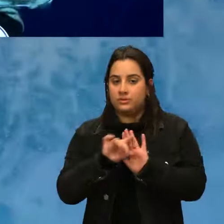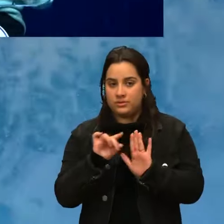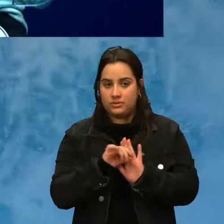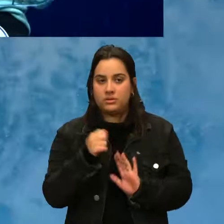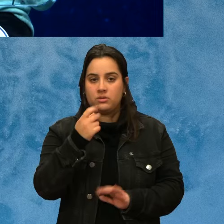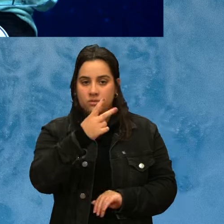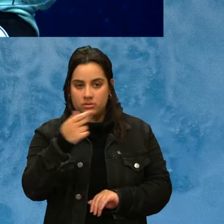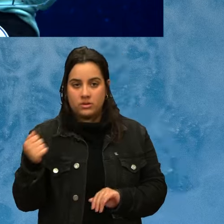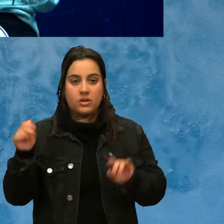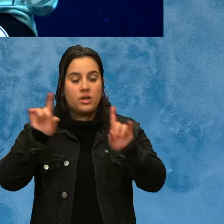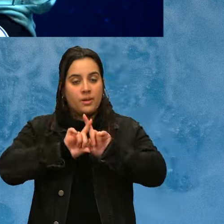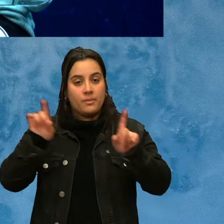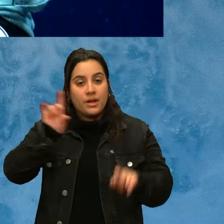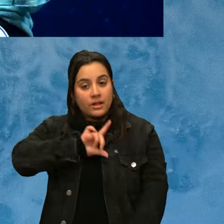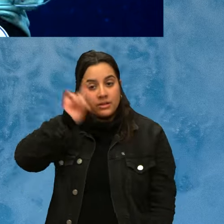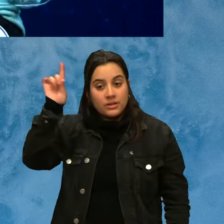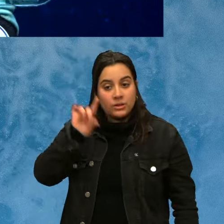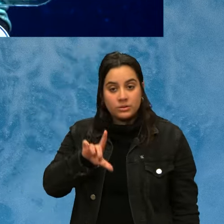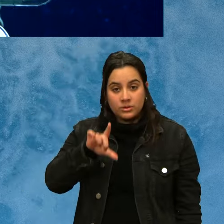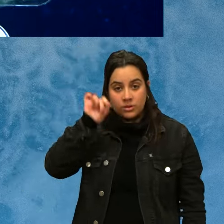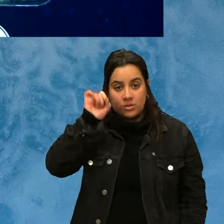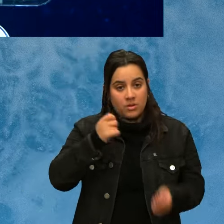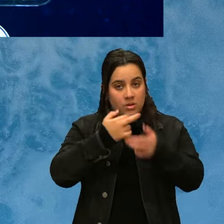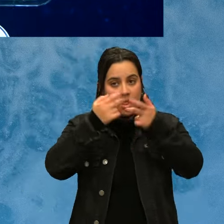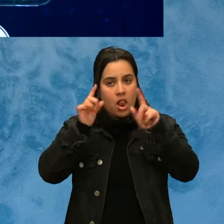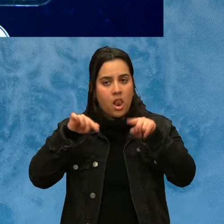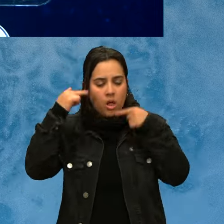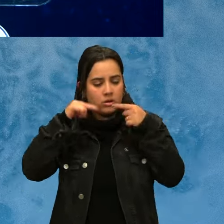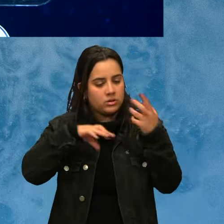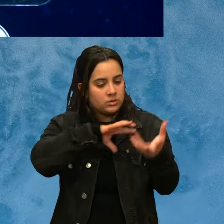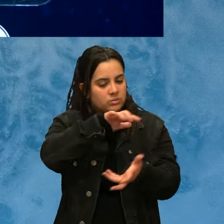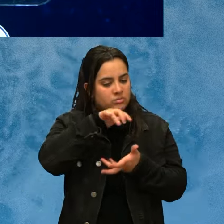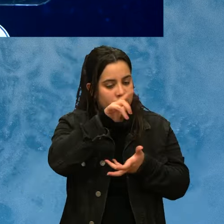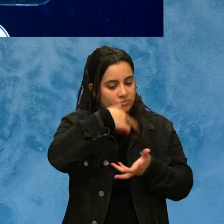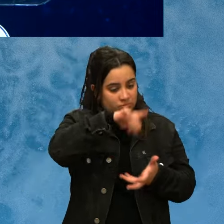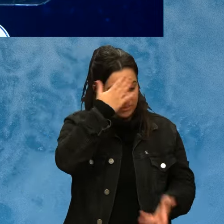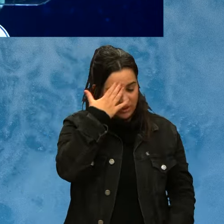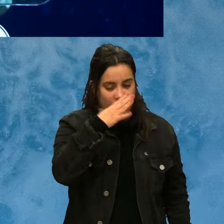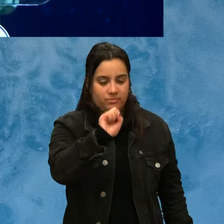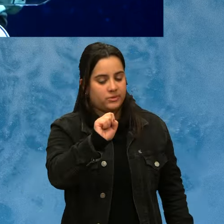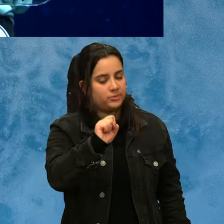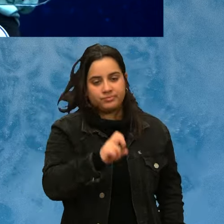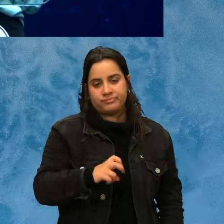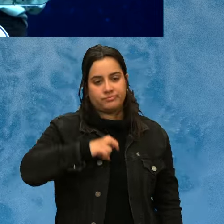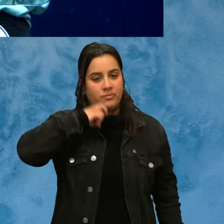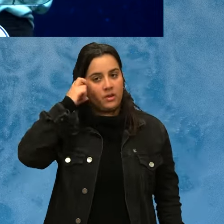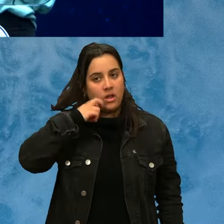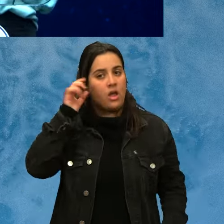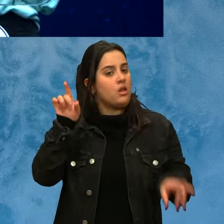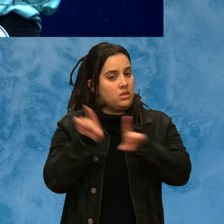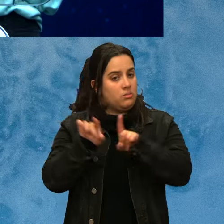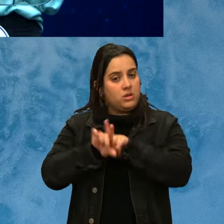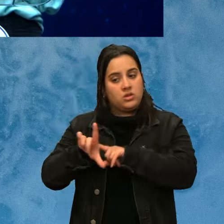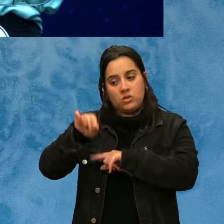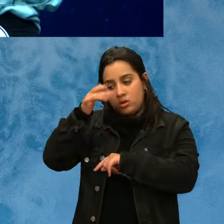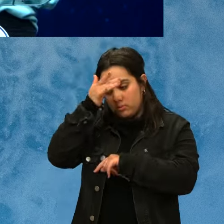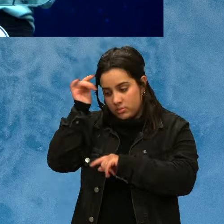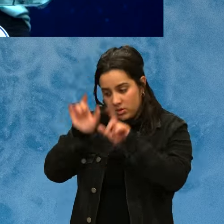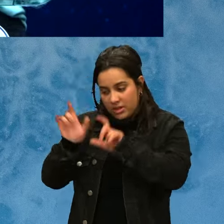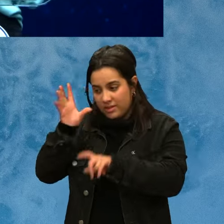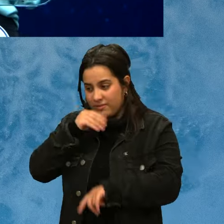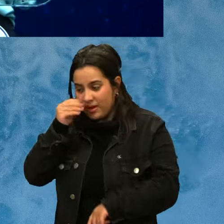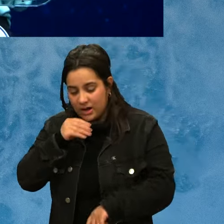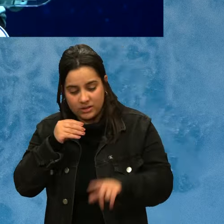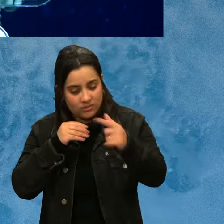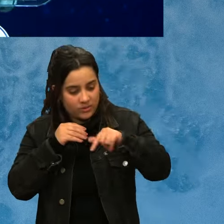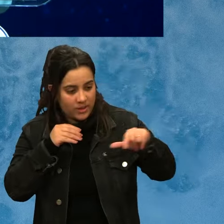mas Deus escolheu as coisas loucas do mundo para envergonhar os sábios, e escolheu as coisas fracas do mundo para envergonhar as fortes.